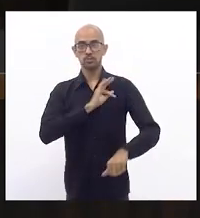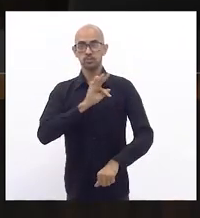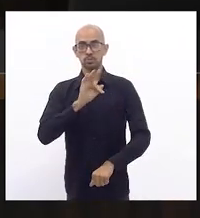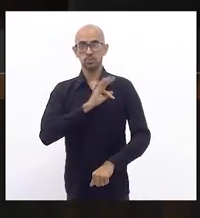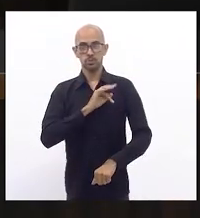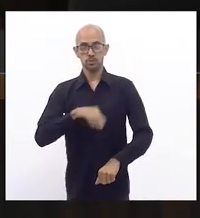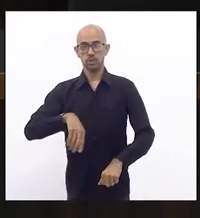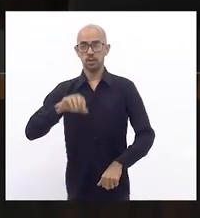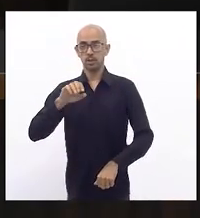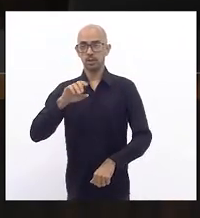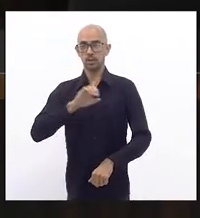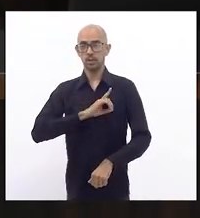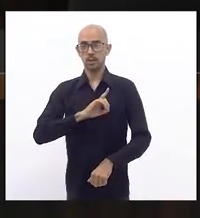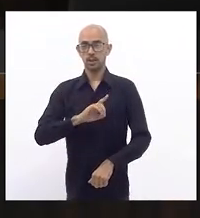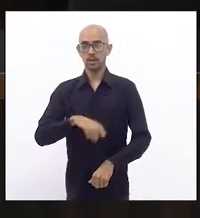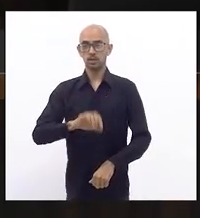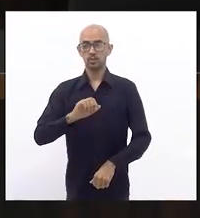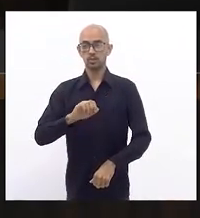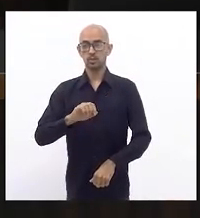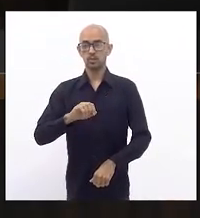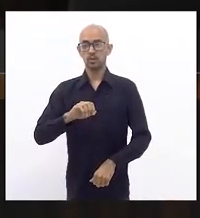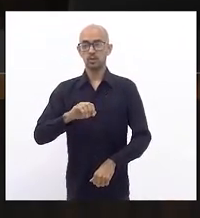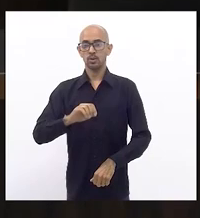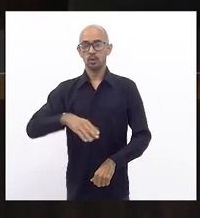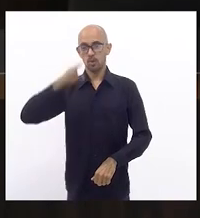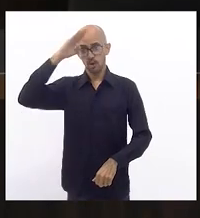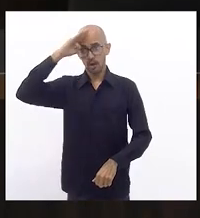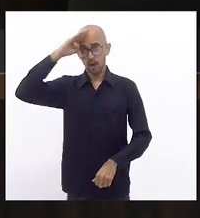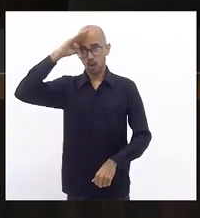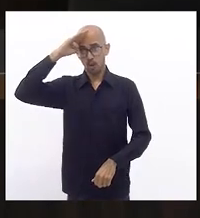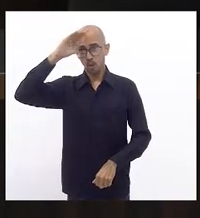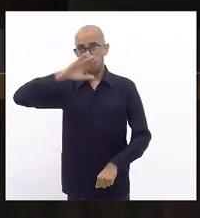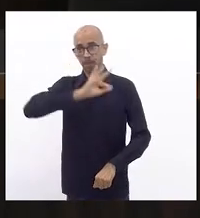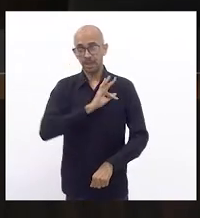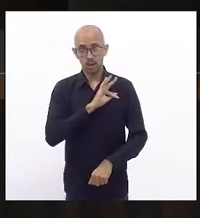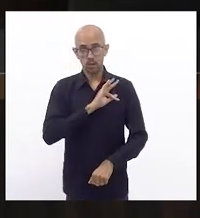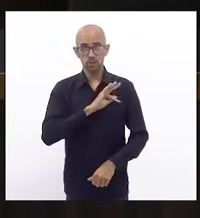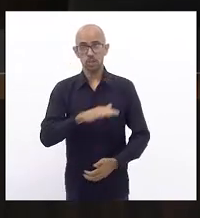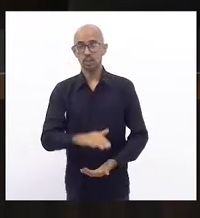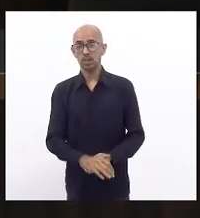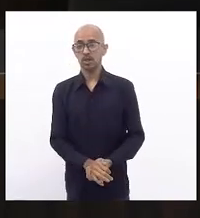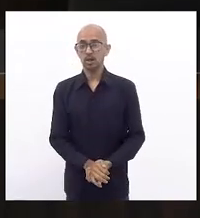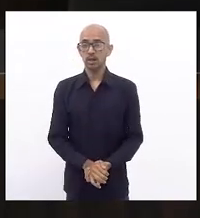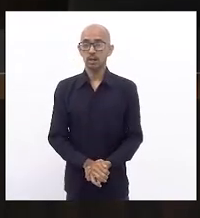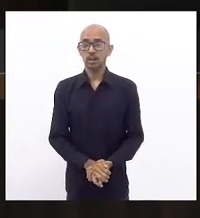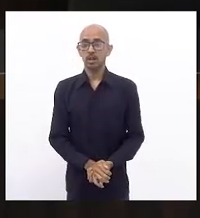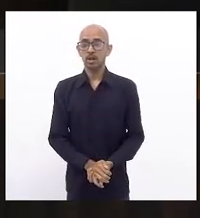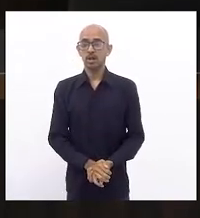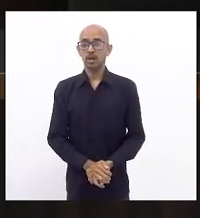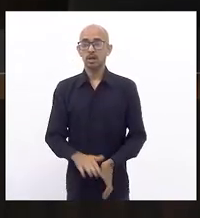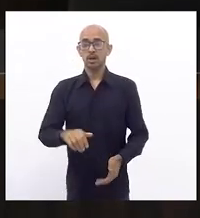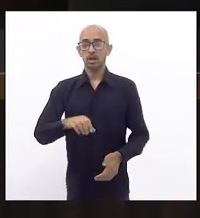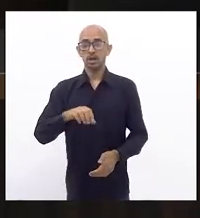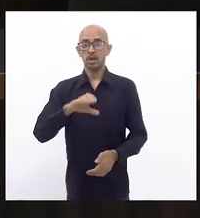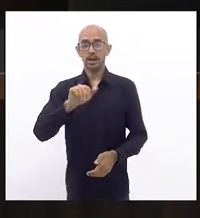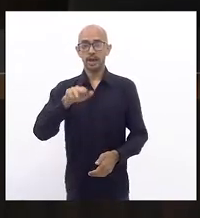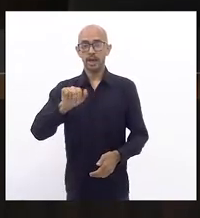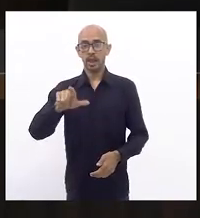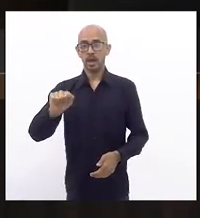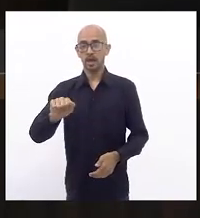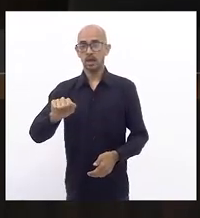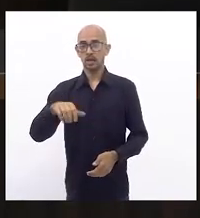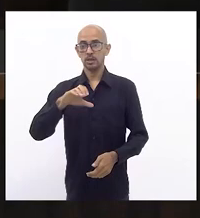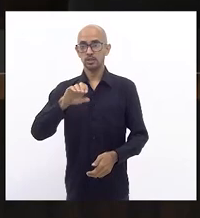delegado Carlos Augusto, delegado Coronel Salema, delegada Marta Rocha, delegado Márcio Canela,